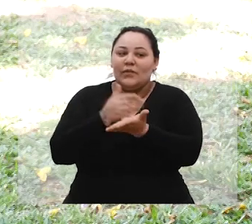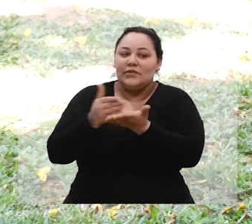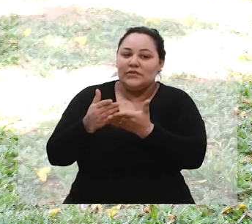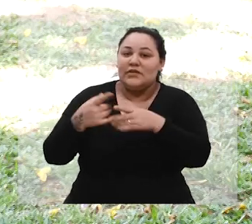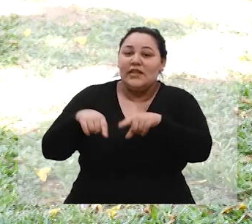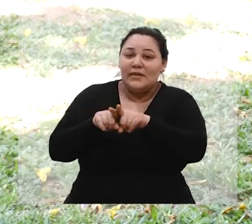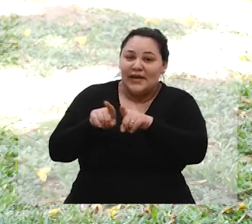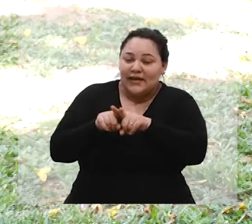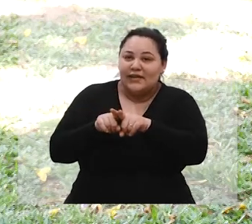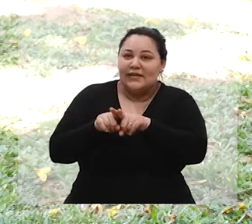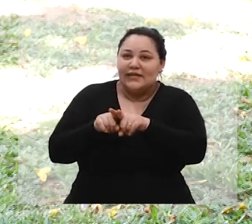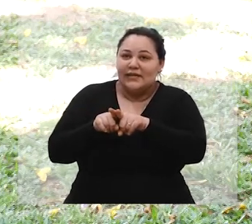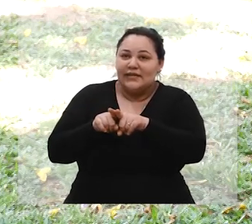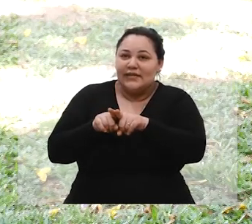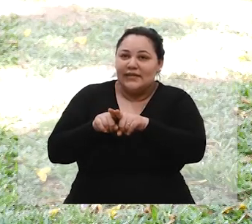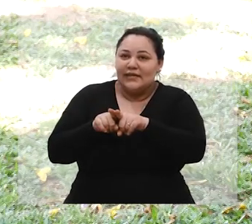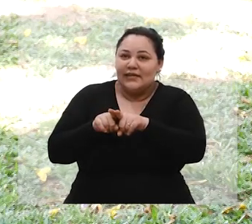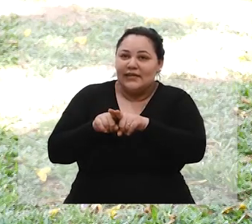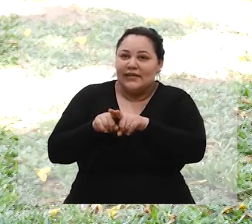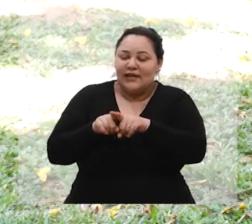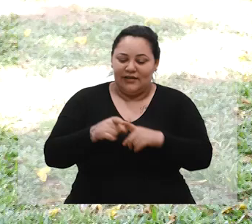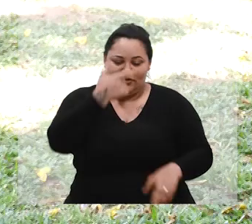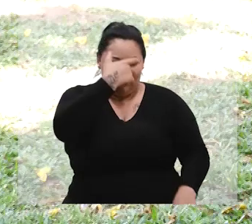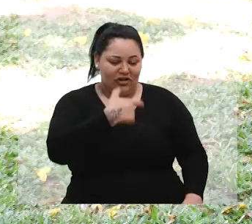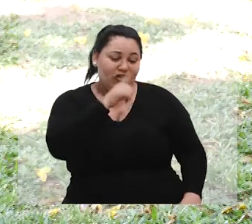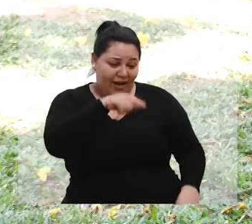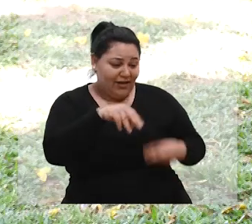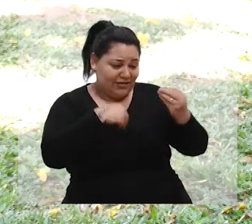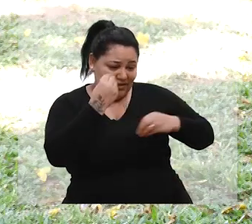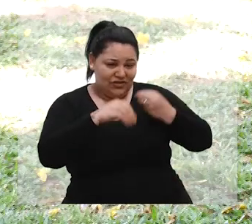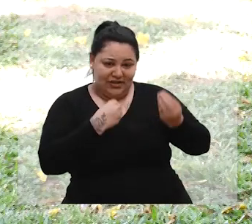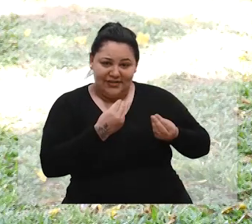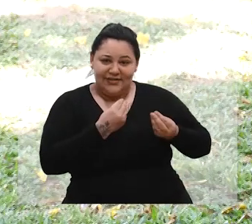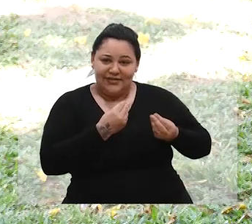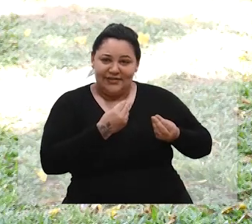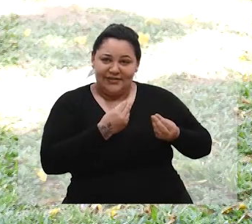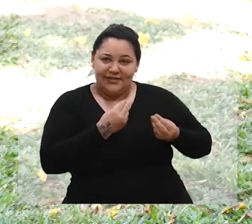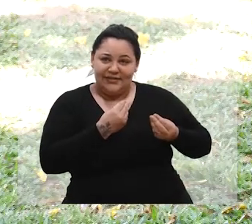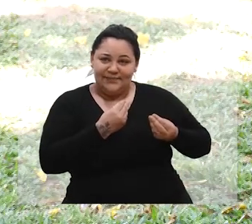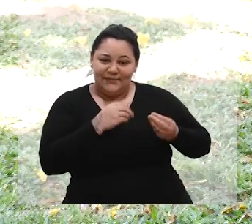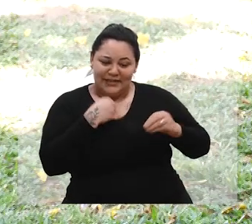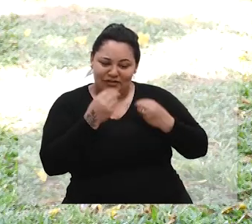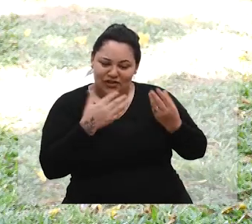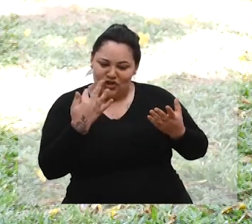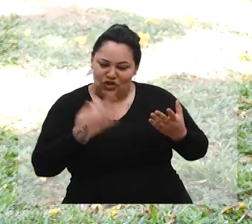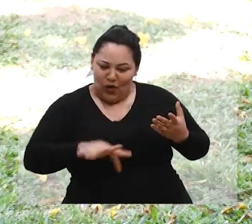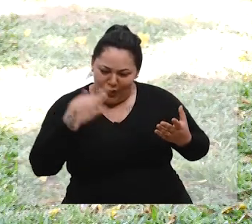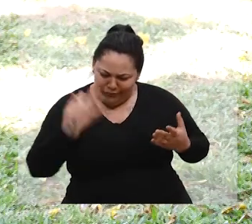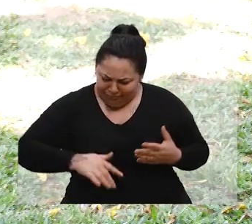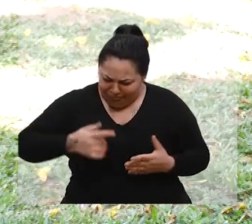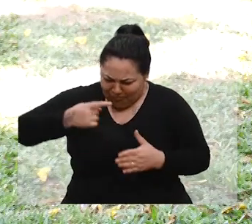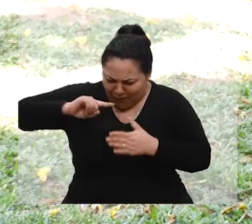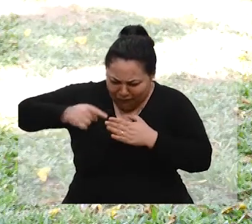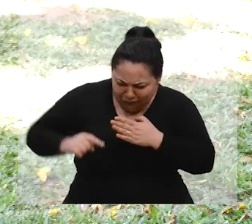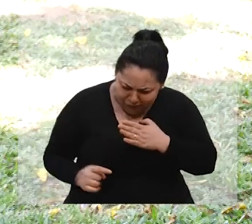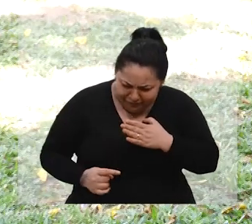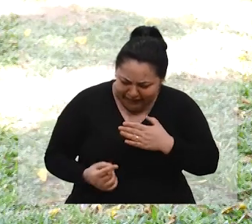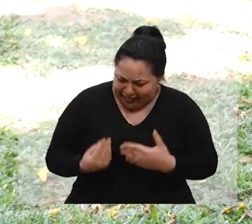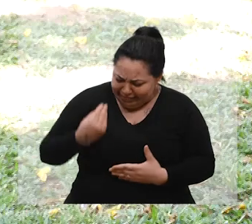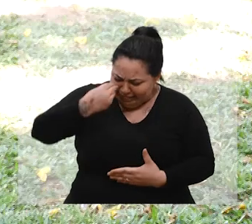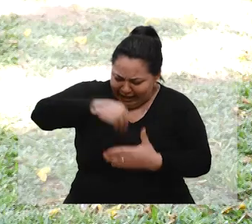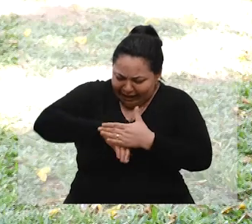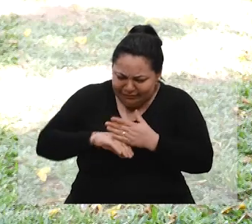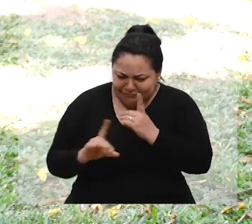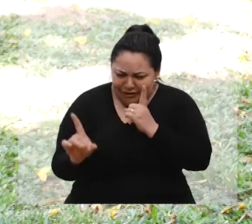paradoxalmente, ao mesmo tempo que ser gente é isso, é se doer, é se esburacar, é se deparar com um